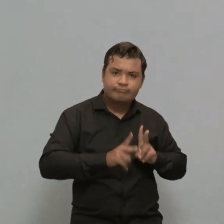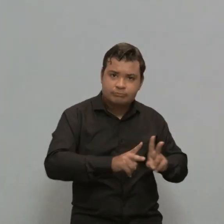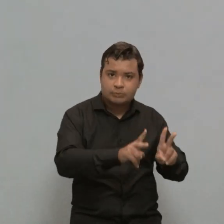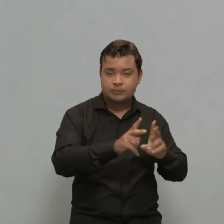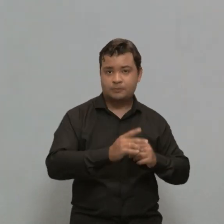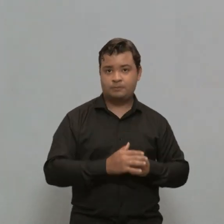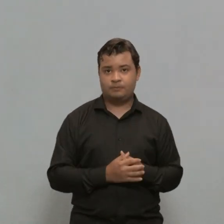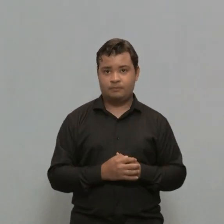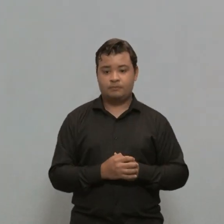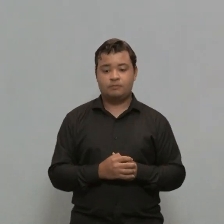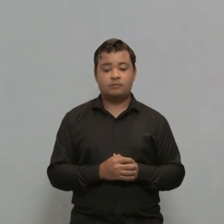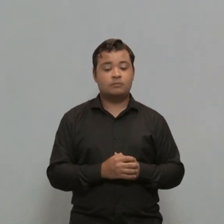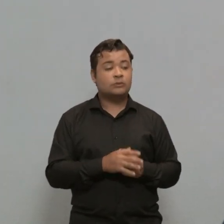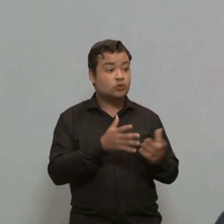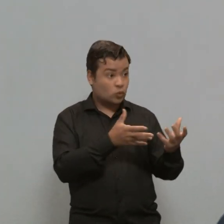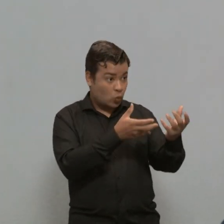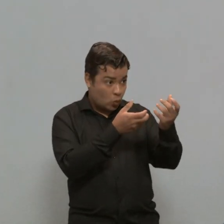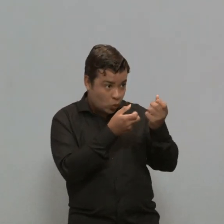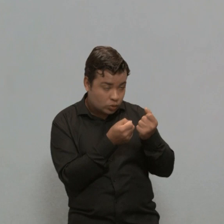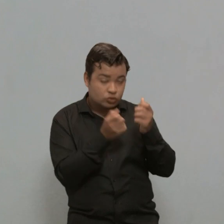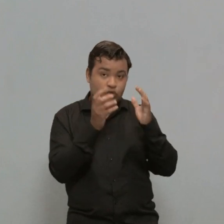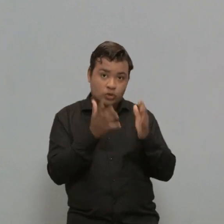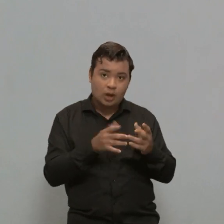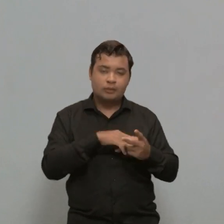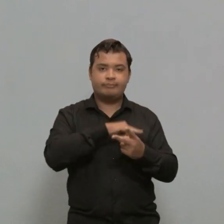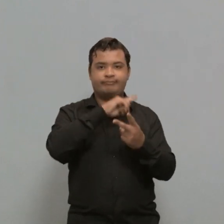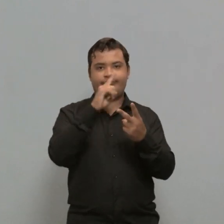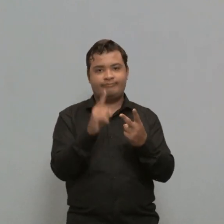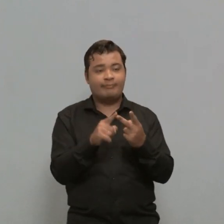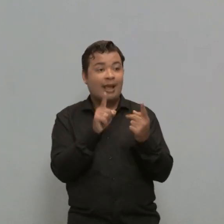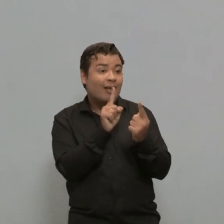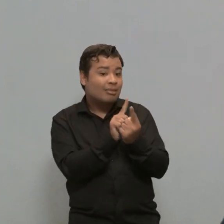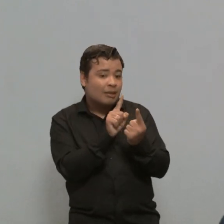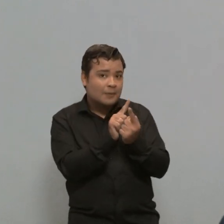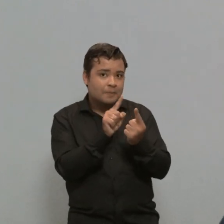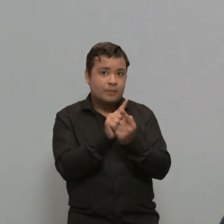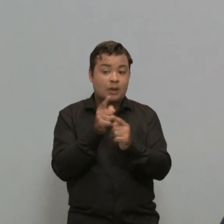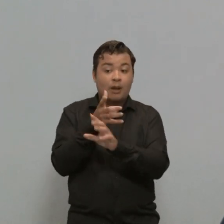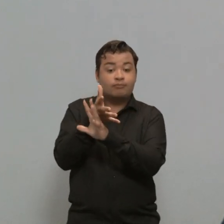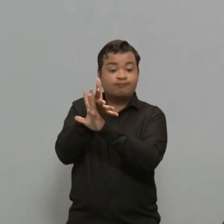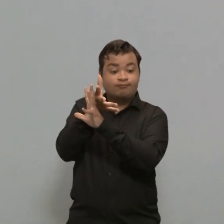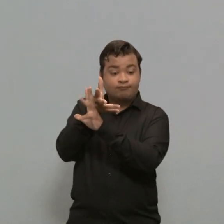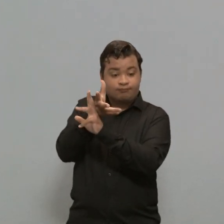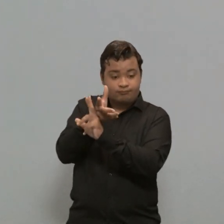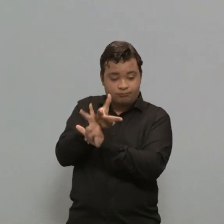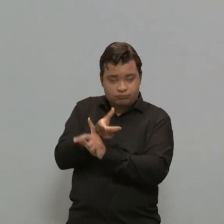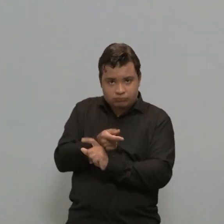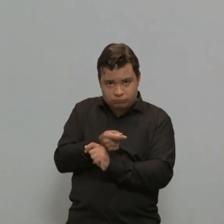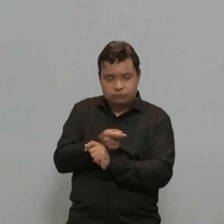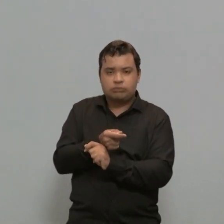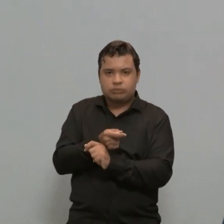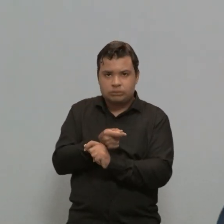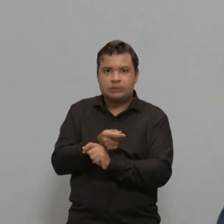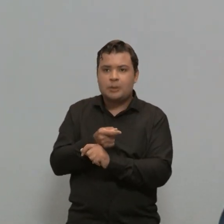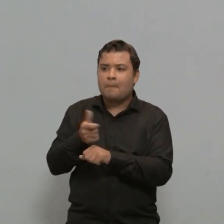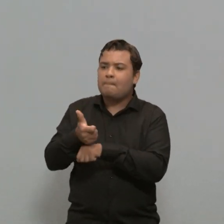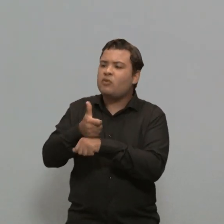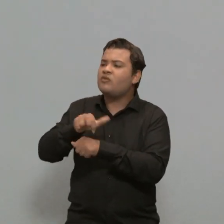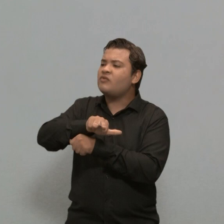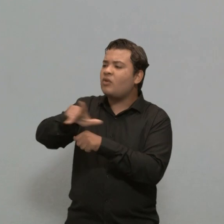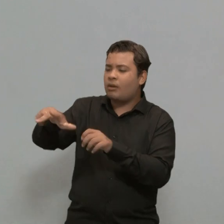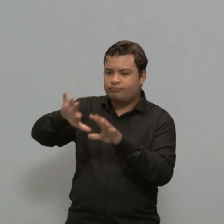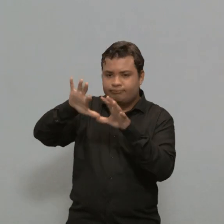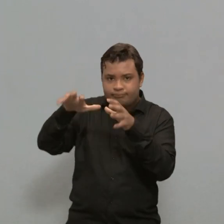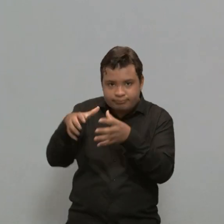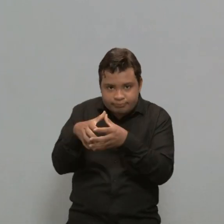o atendimento. Então, o atendimento de forma multiprofissional, interdisciplinar, é o desejado, é o